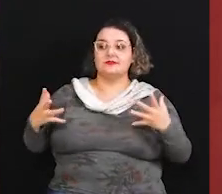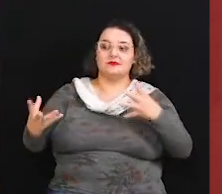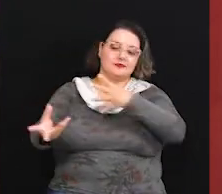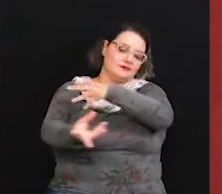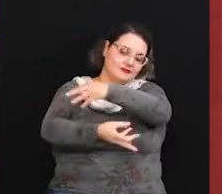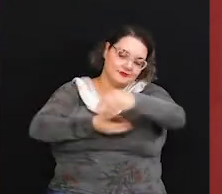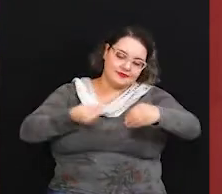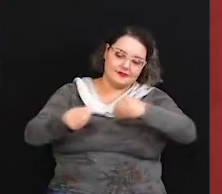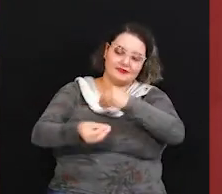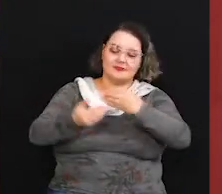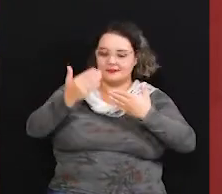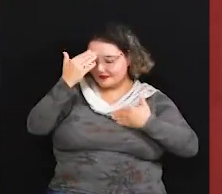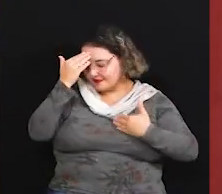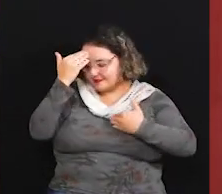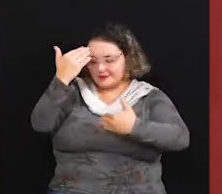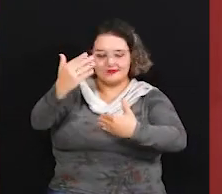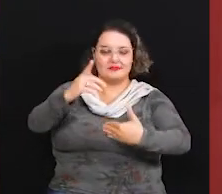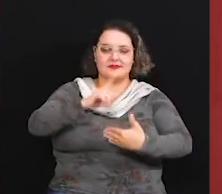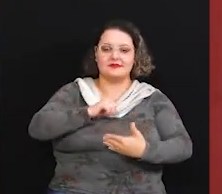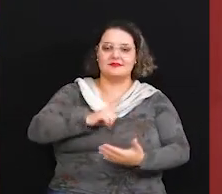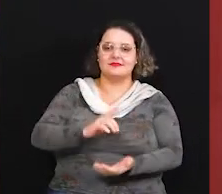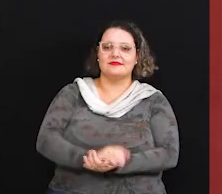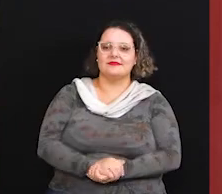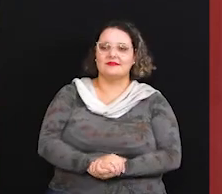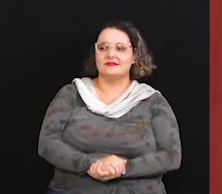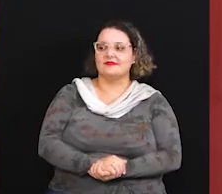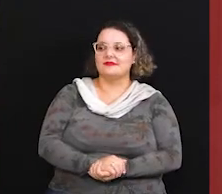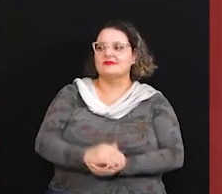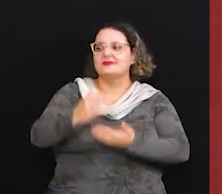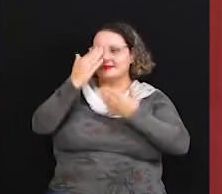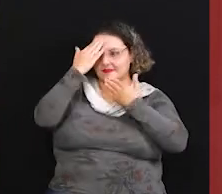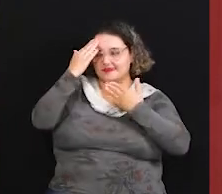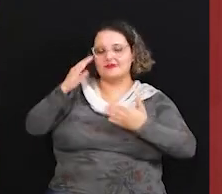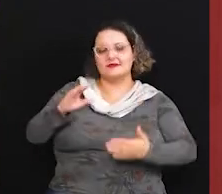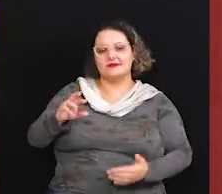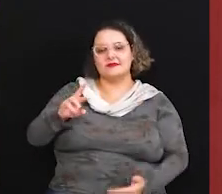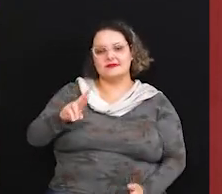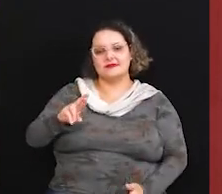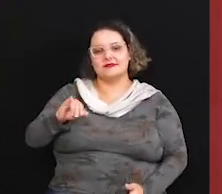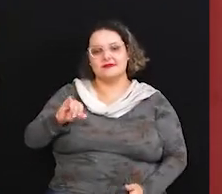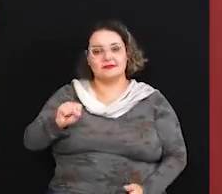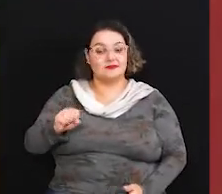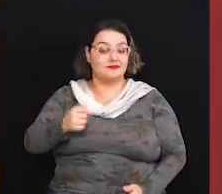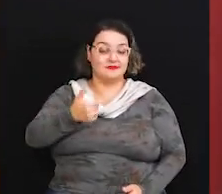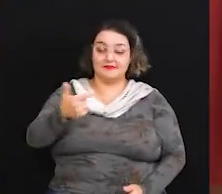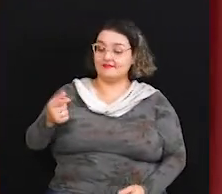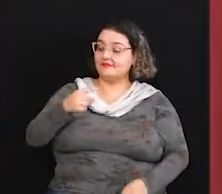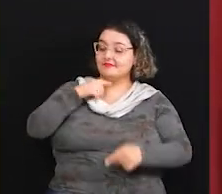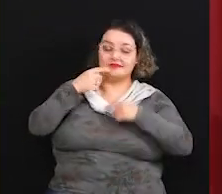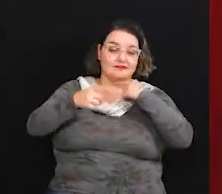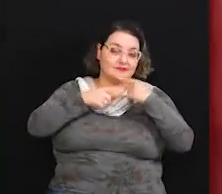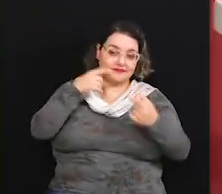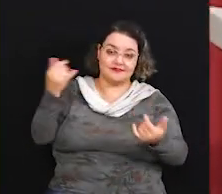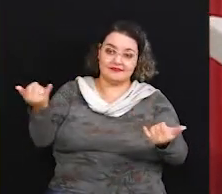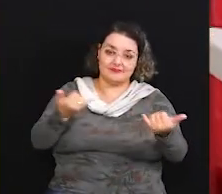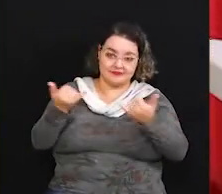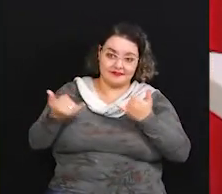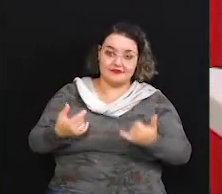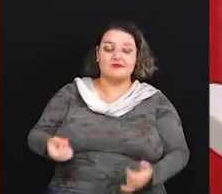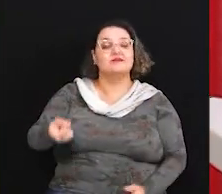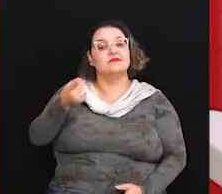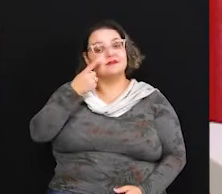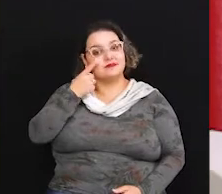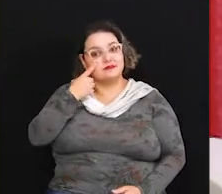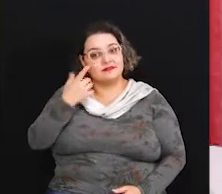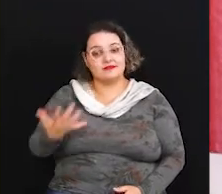isso é uma enorme gratidão que nós temos. Obrigada, Cris. Nada. Eu não tenho dúvida do que ela falou aqui,